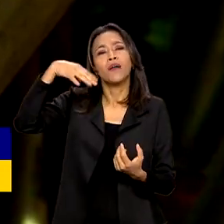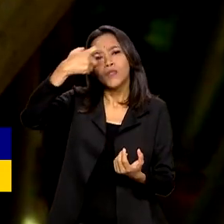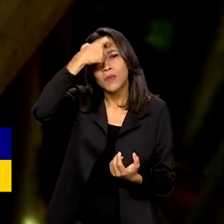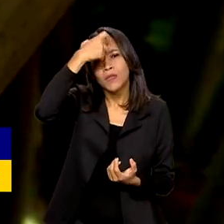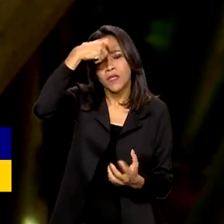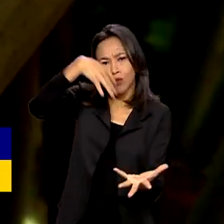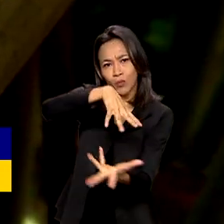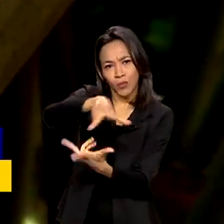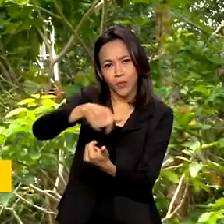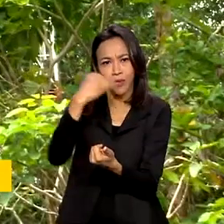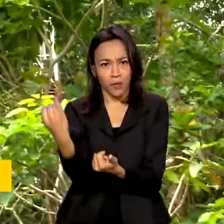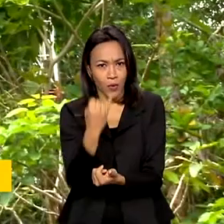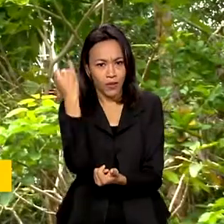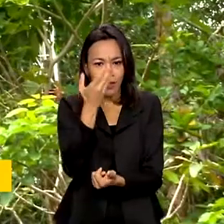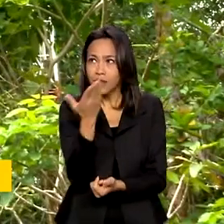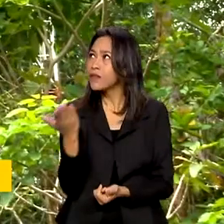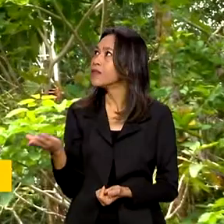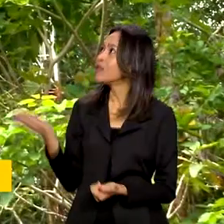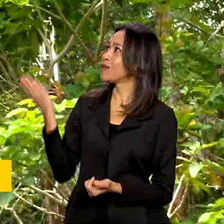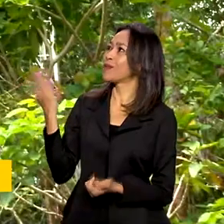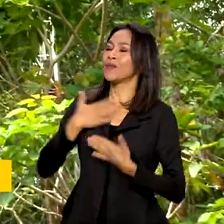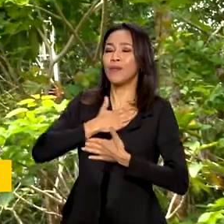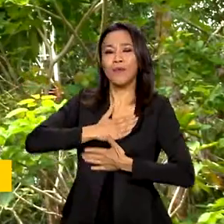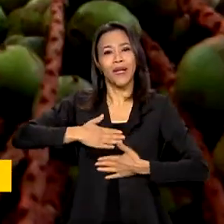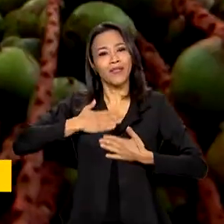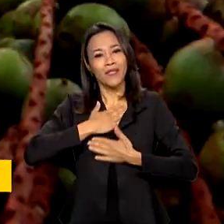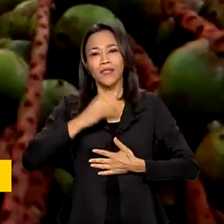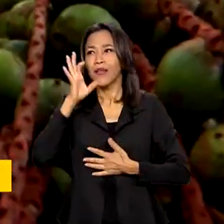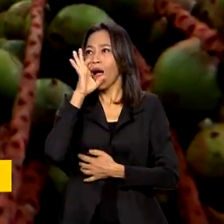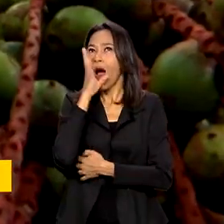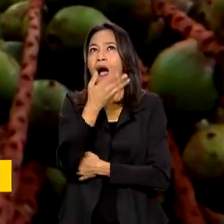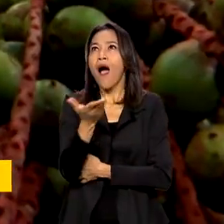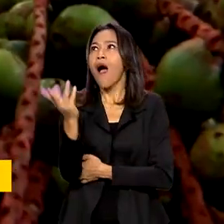da importância do meio ambiente e do prazer que é a beleza da natureza.